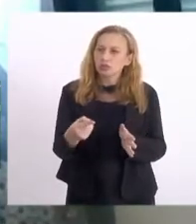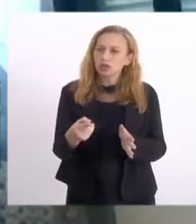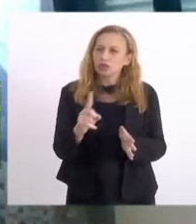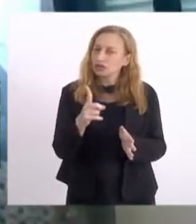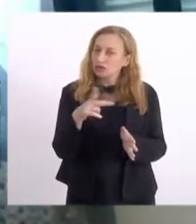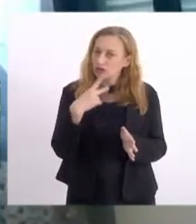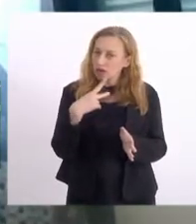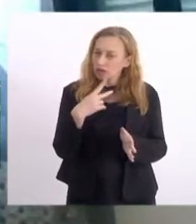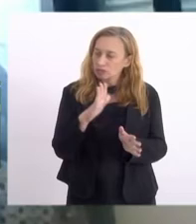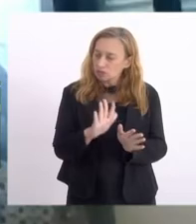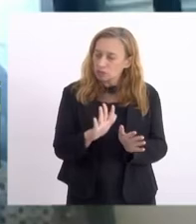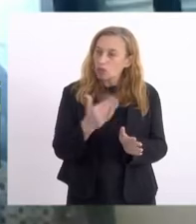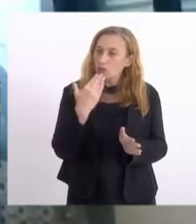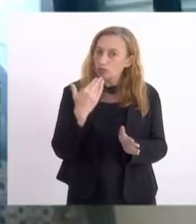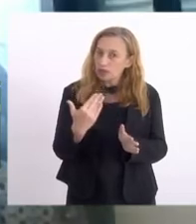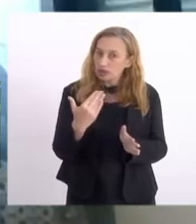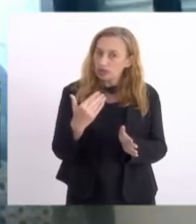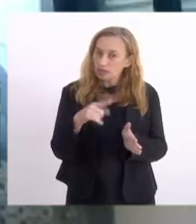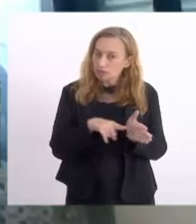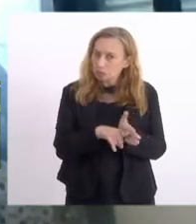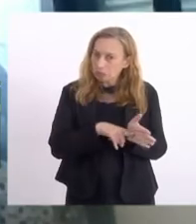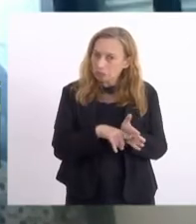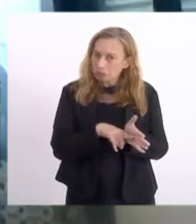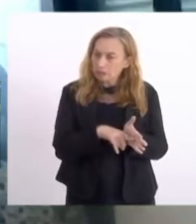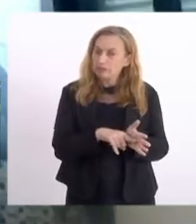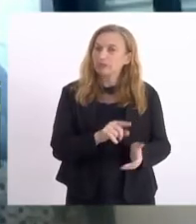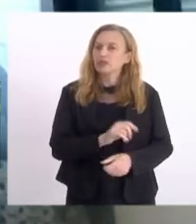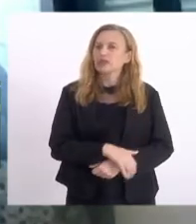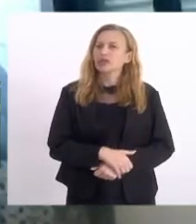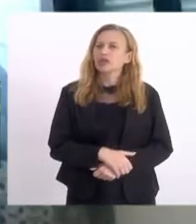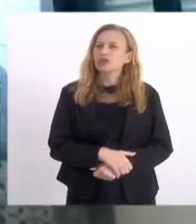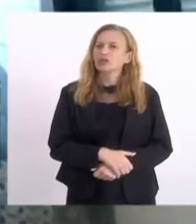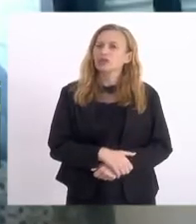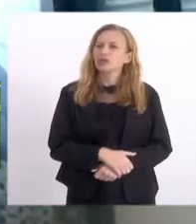entrou ainda, que eu já vou pedir vista, que